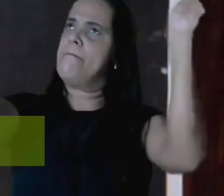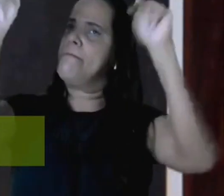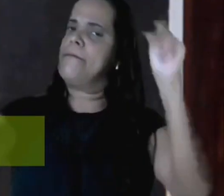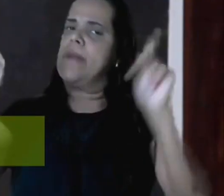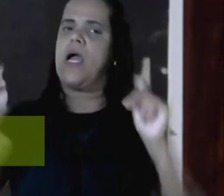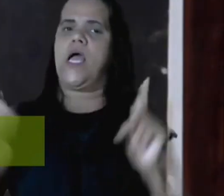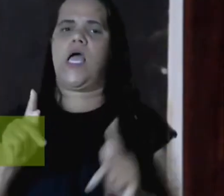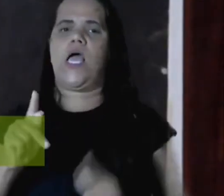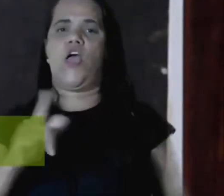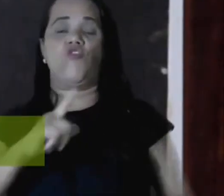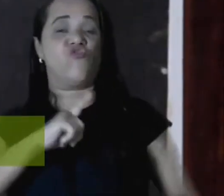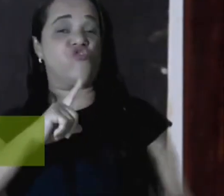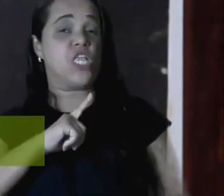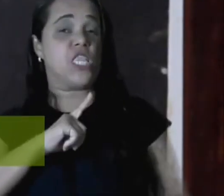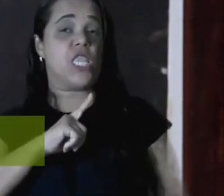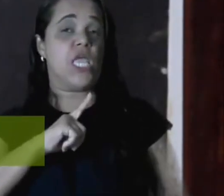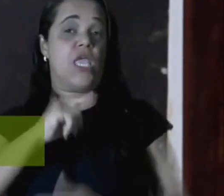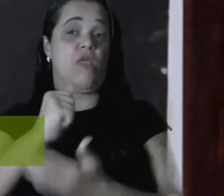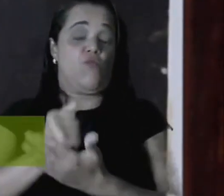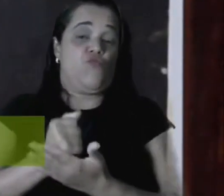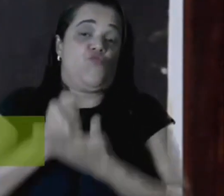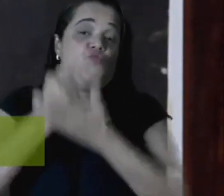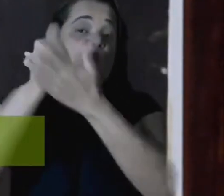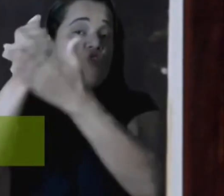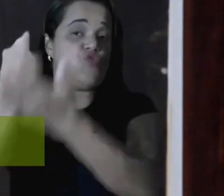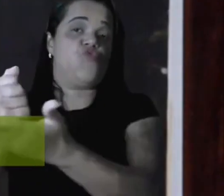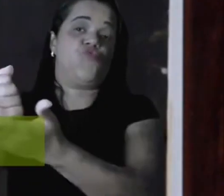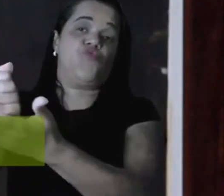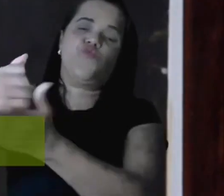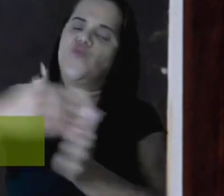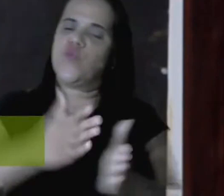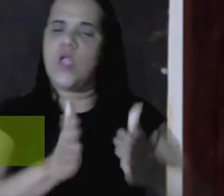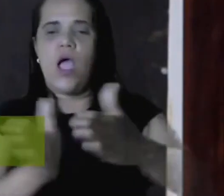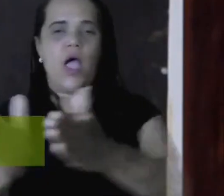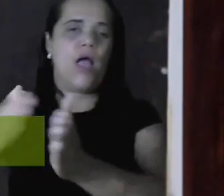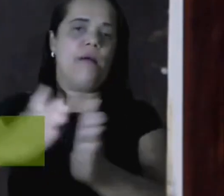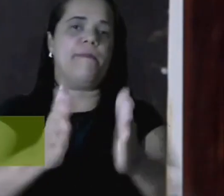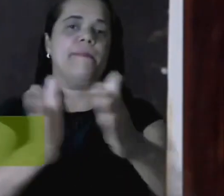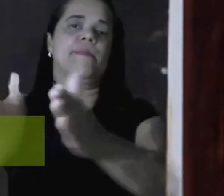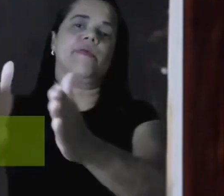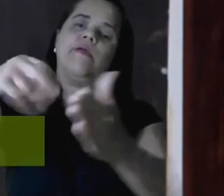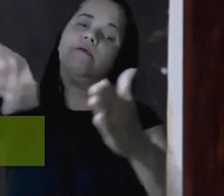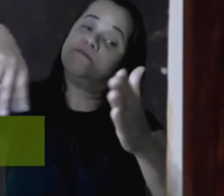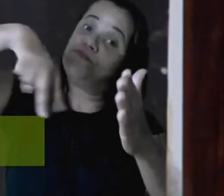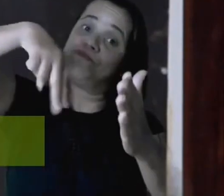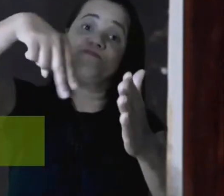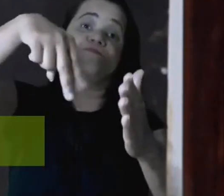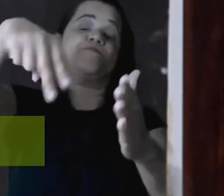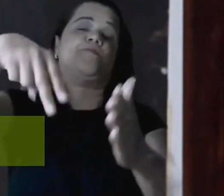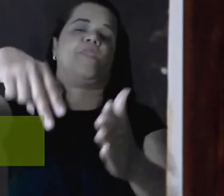sem medida e me ajuda a caminhar.